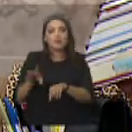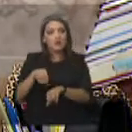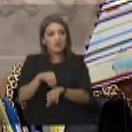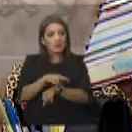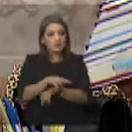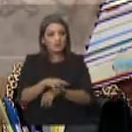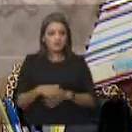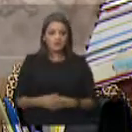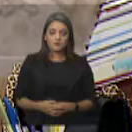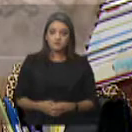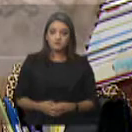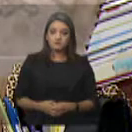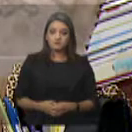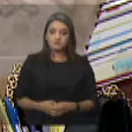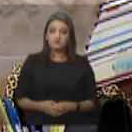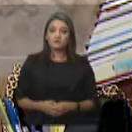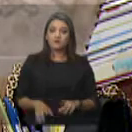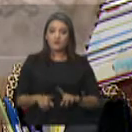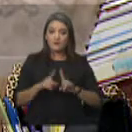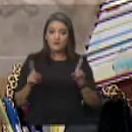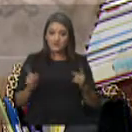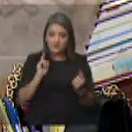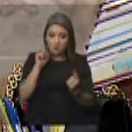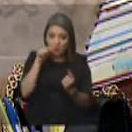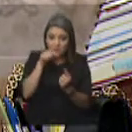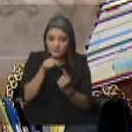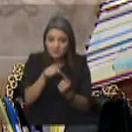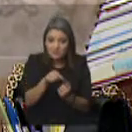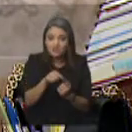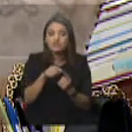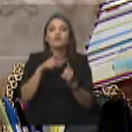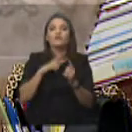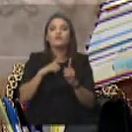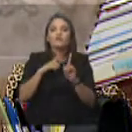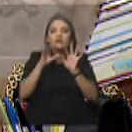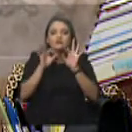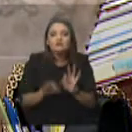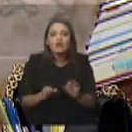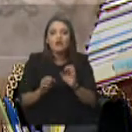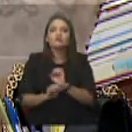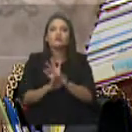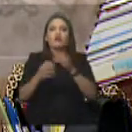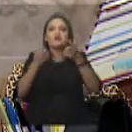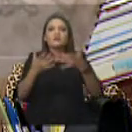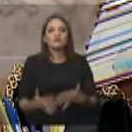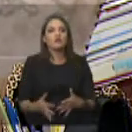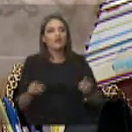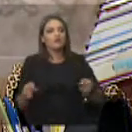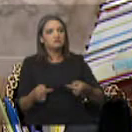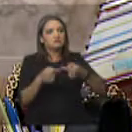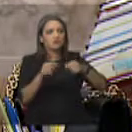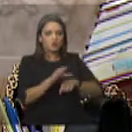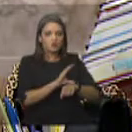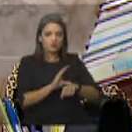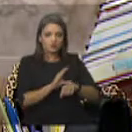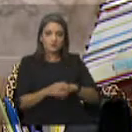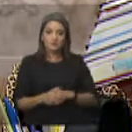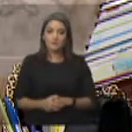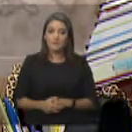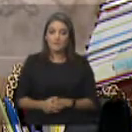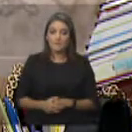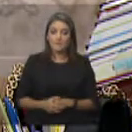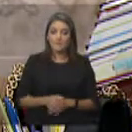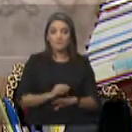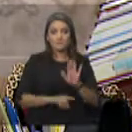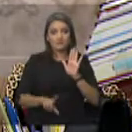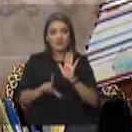informações, desde que o objeto visado se estribe em uma justificativa constitucionalmente legítima. O legislador, na